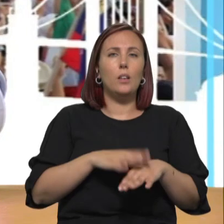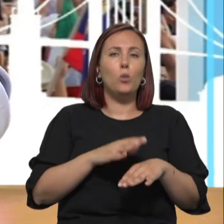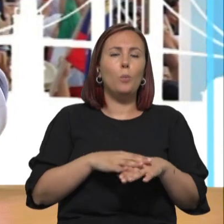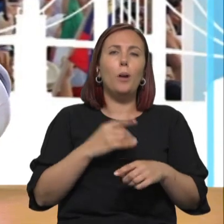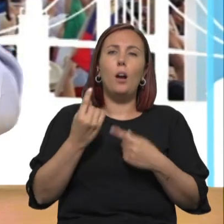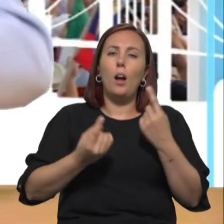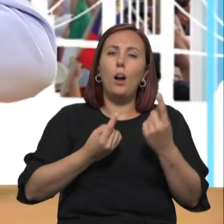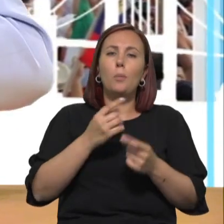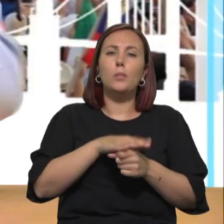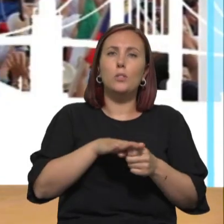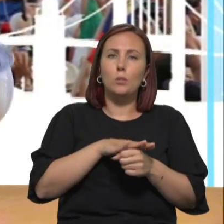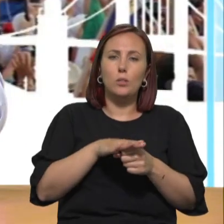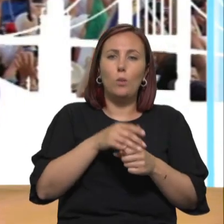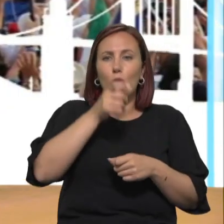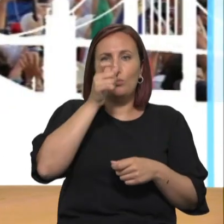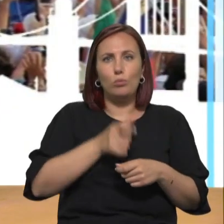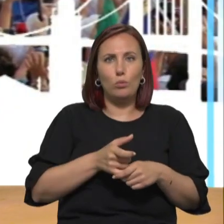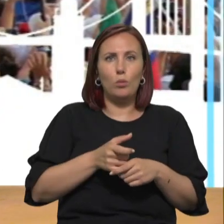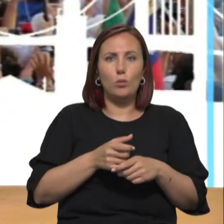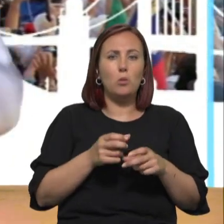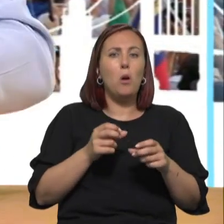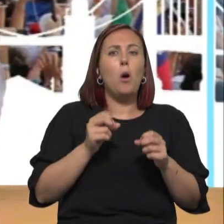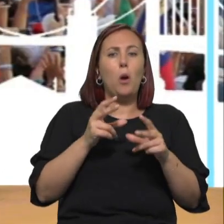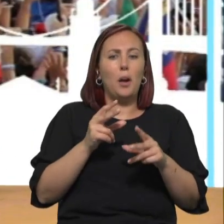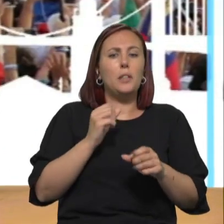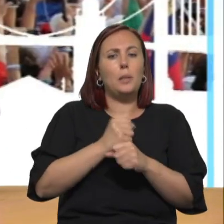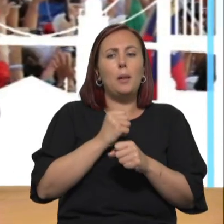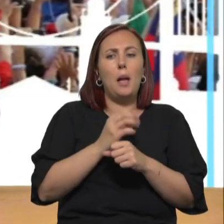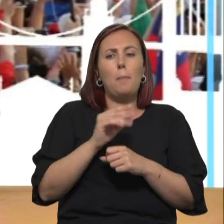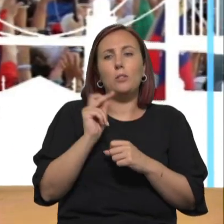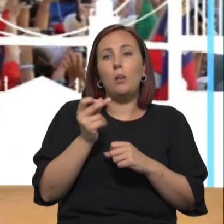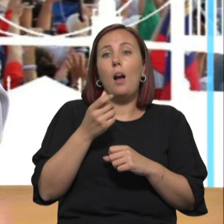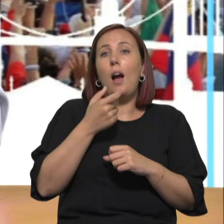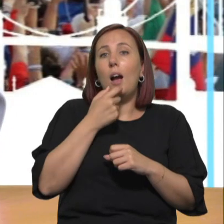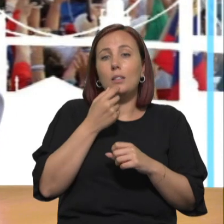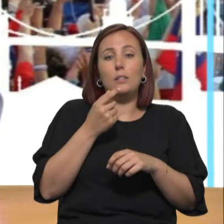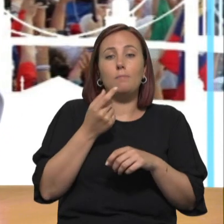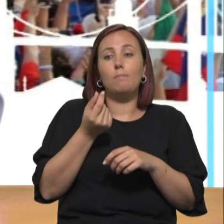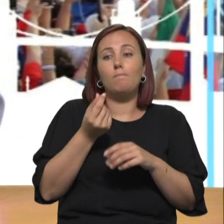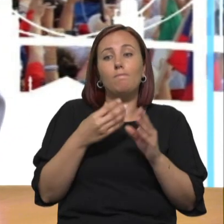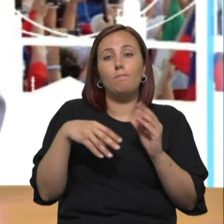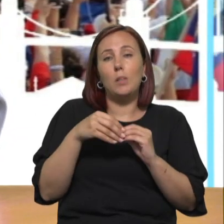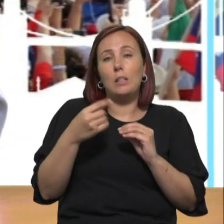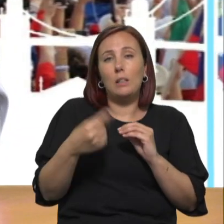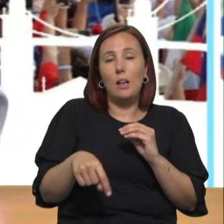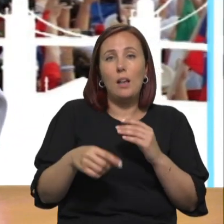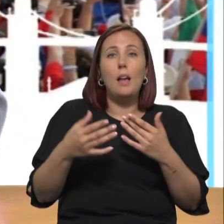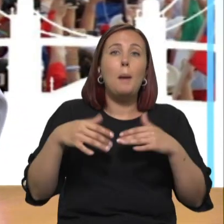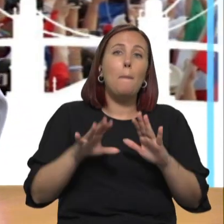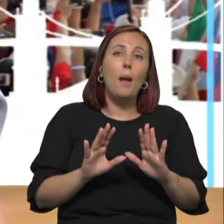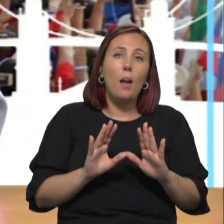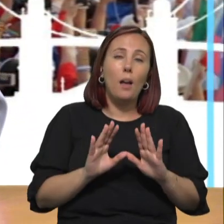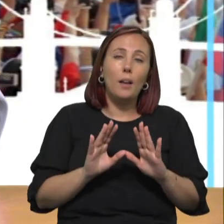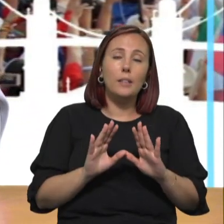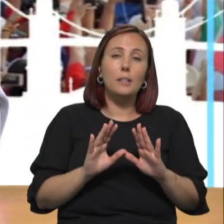em algumas situações as pessoas até nem se importariam de trabalhar mais uns anos, desde que fossem compensadas por isso, mas na maior parte